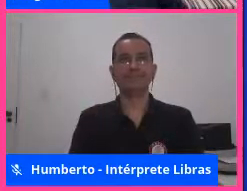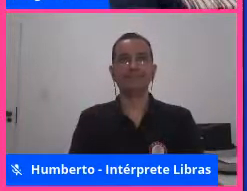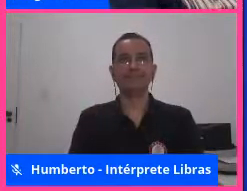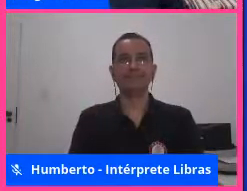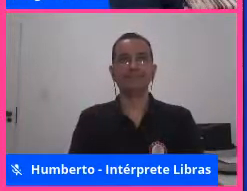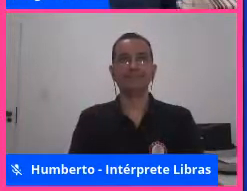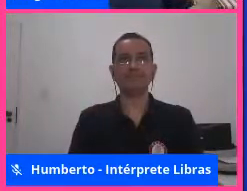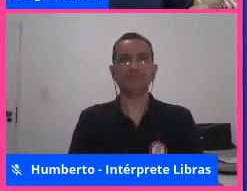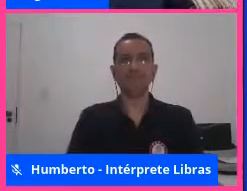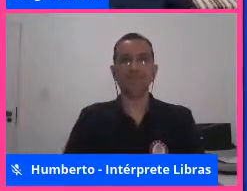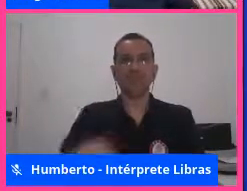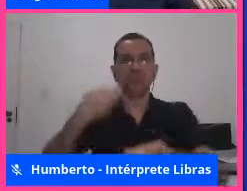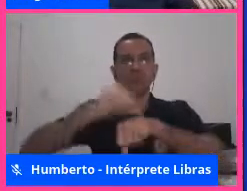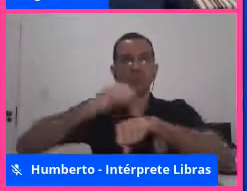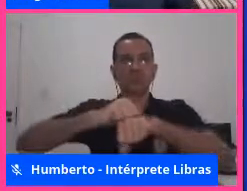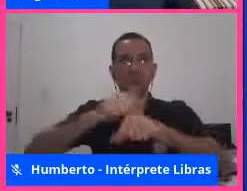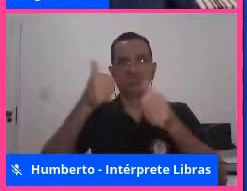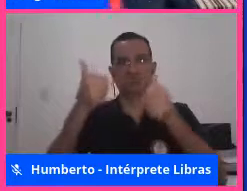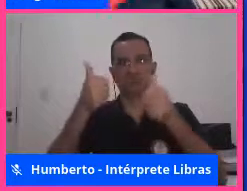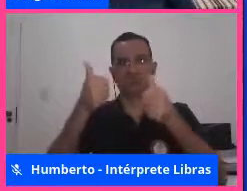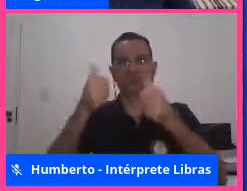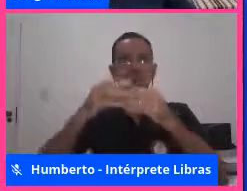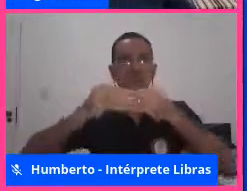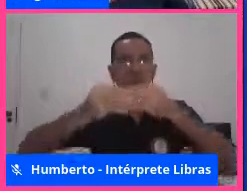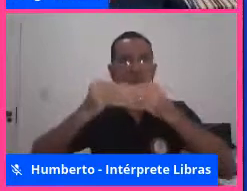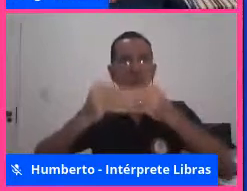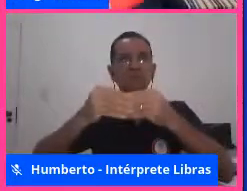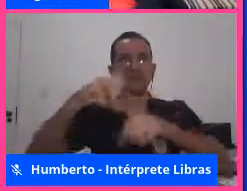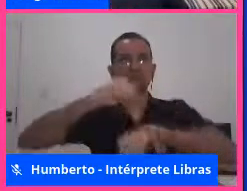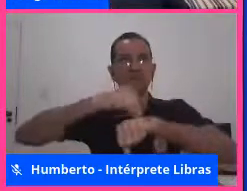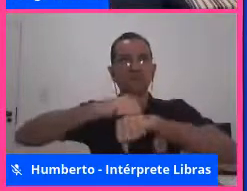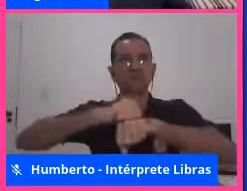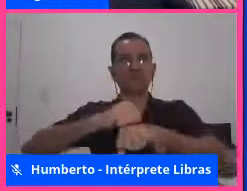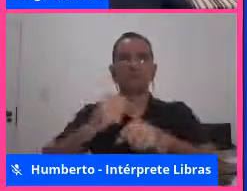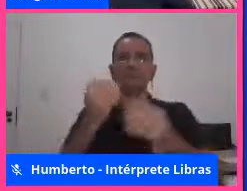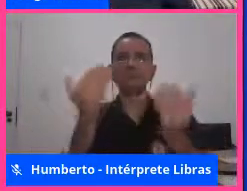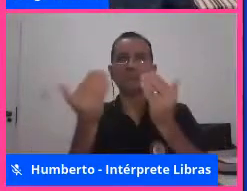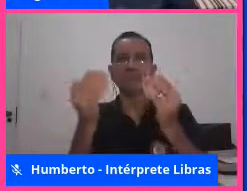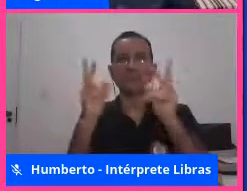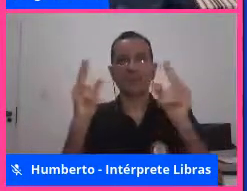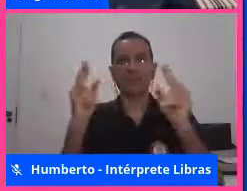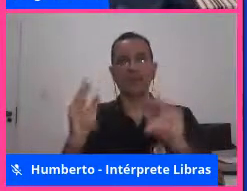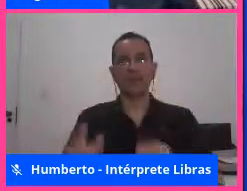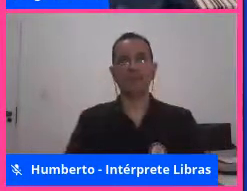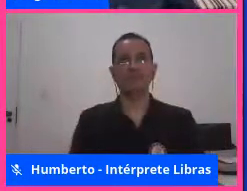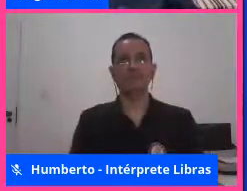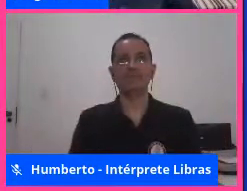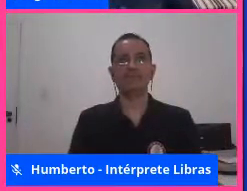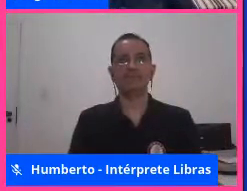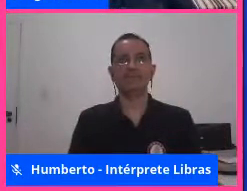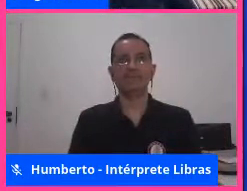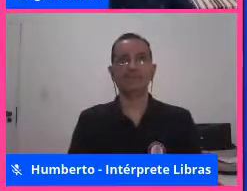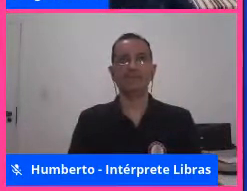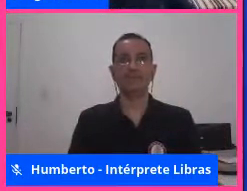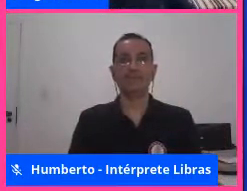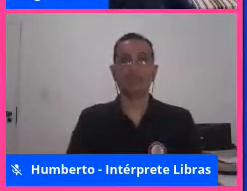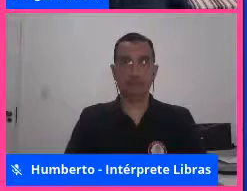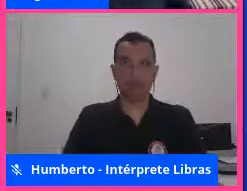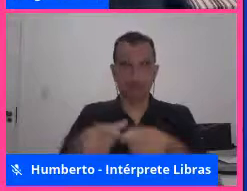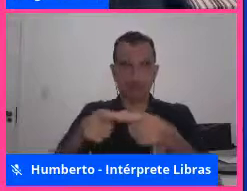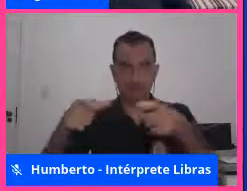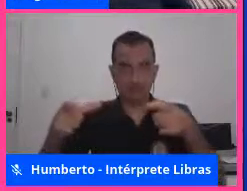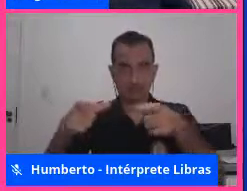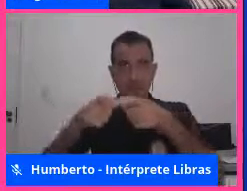ficar resistente mecanicamente. Então a ideia da gente é fazer um copinho parecido com esse. Após eu criar o segundo círculo,